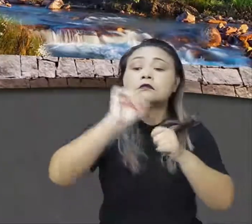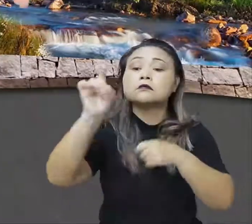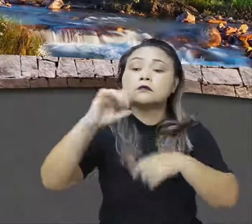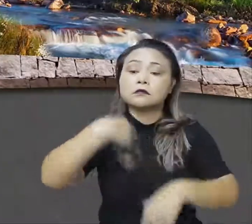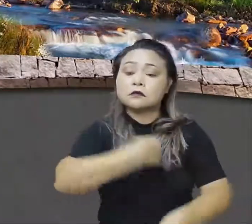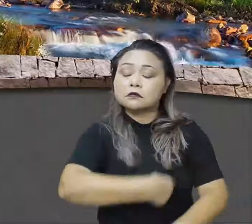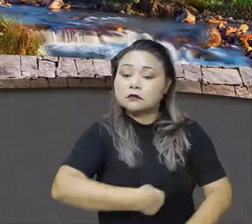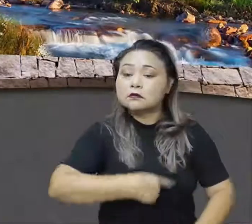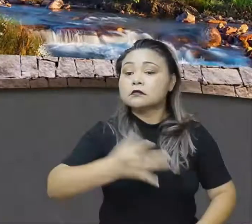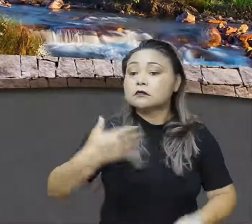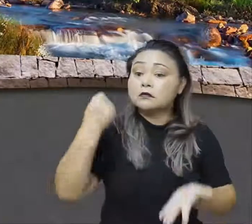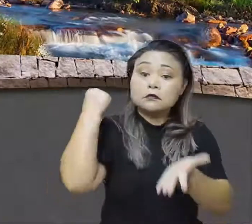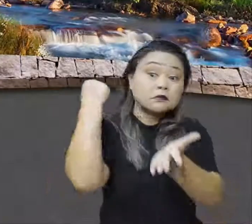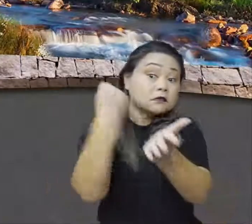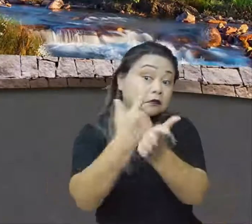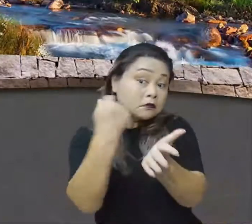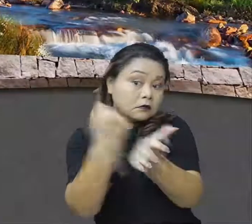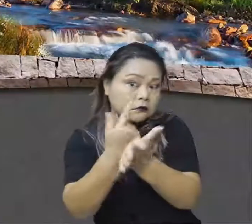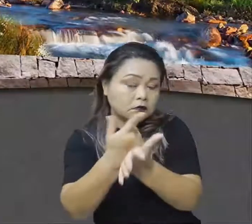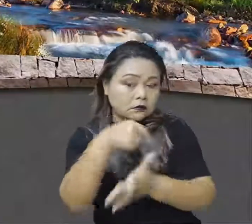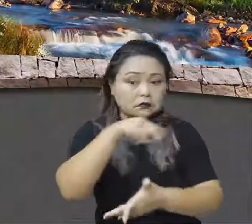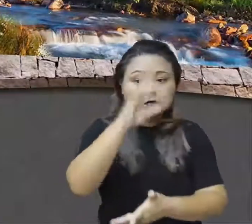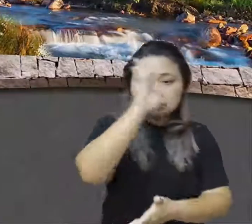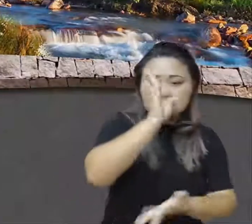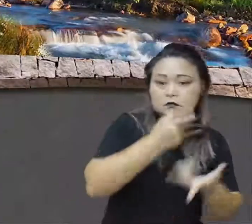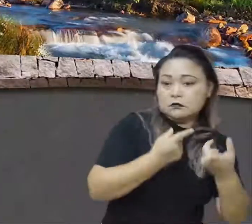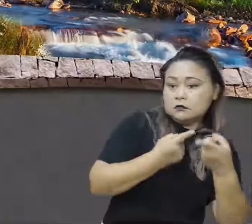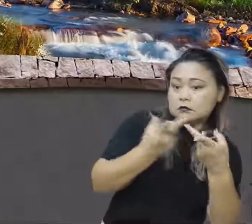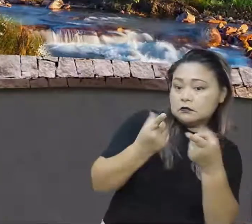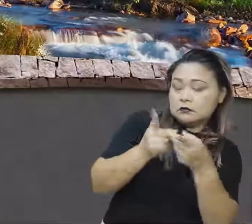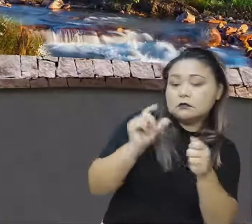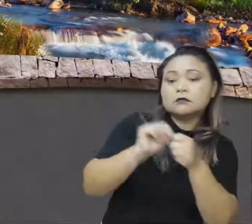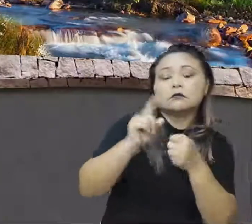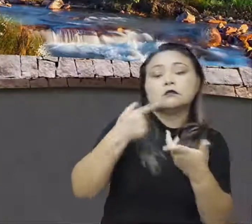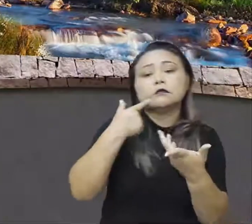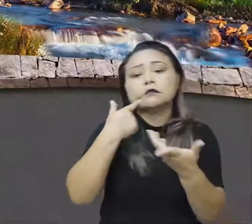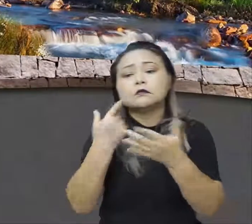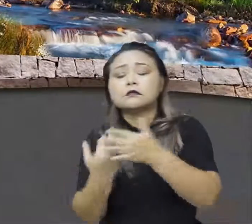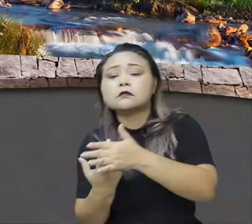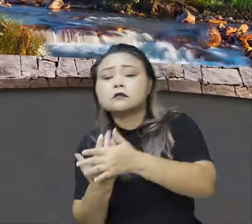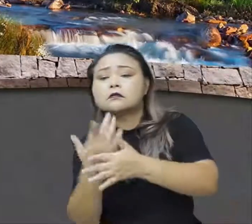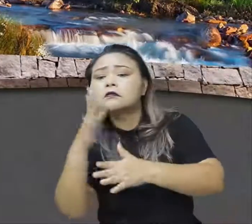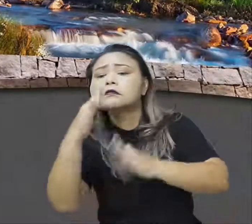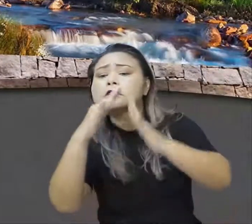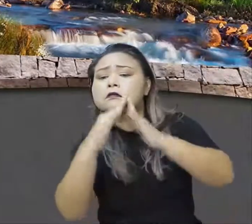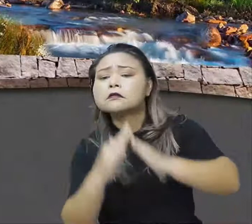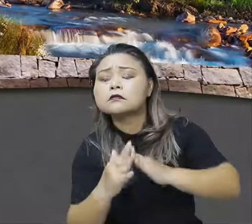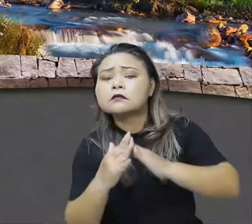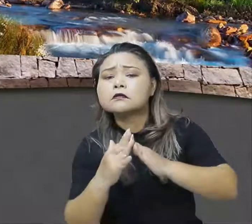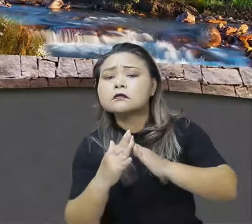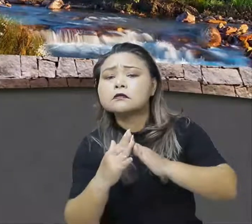comprador. Você já percebeu que aí onde você mora estão plantando muito